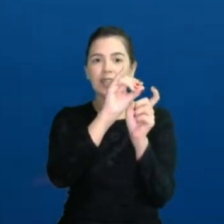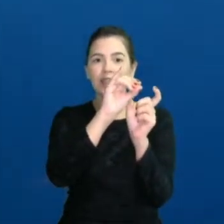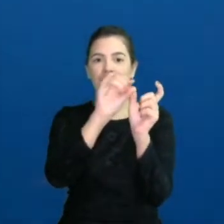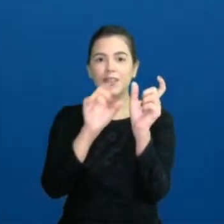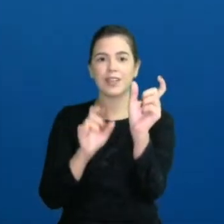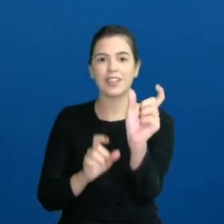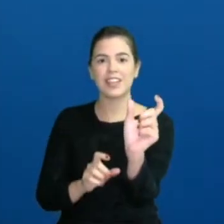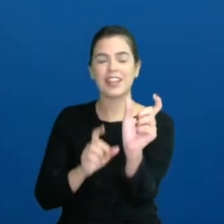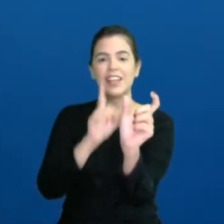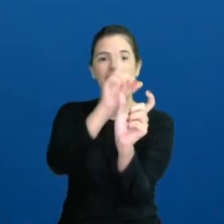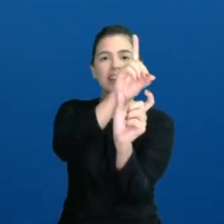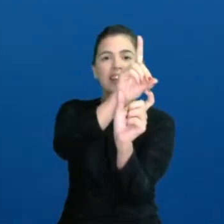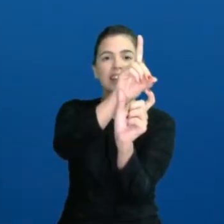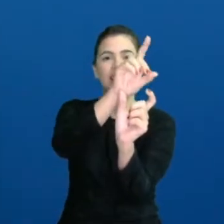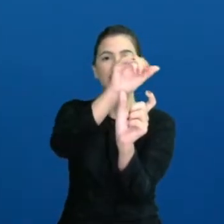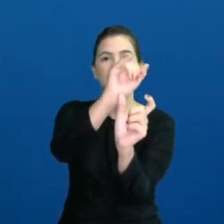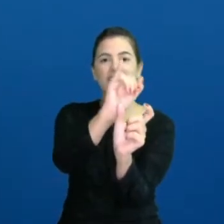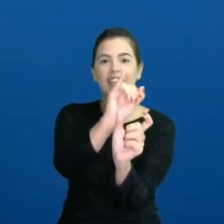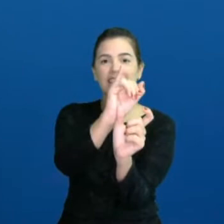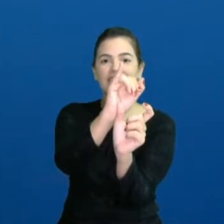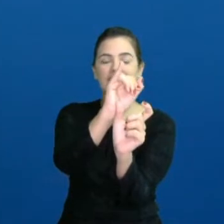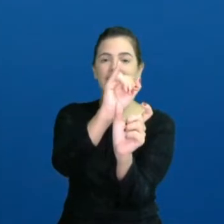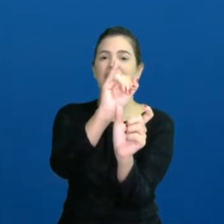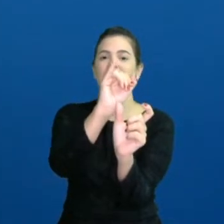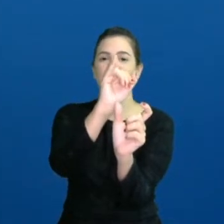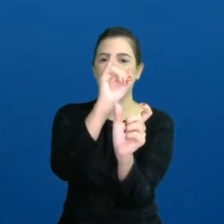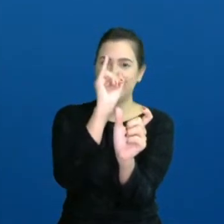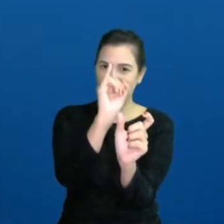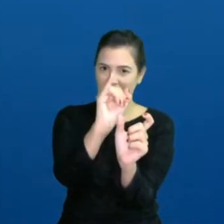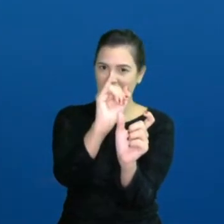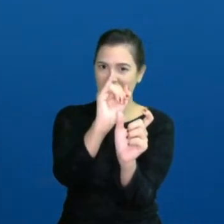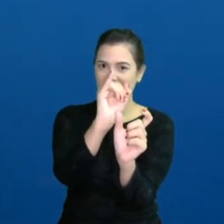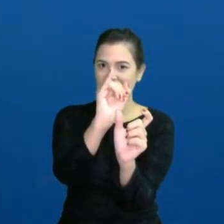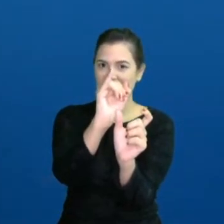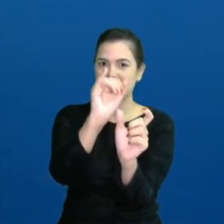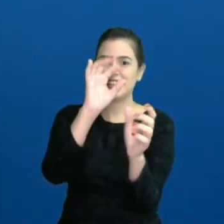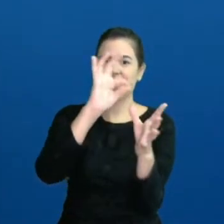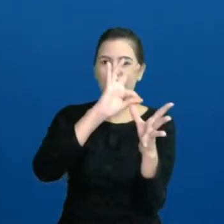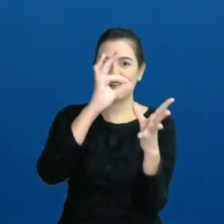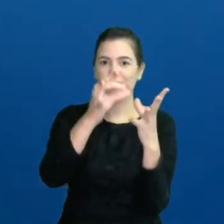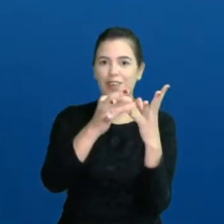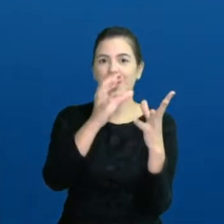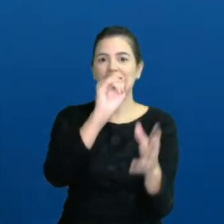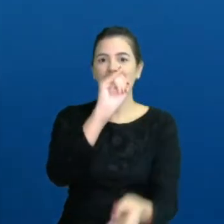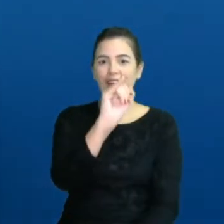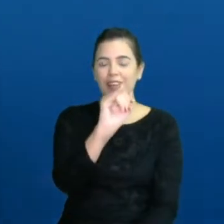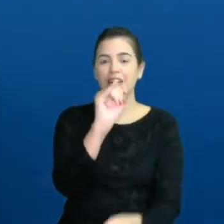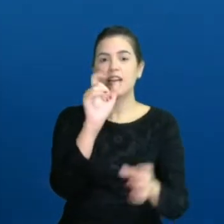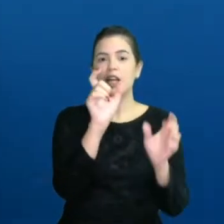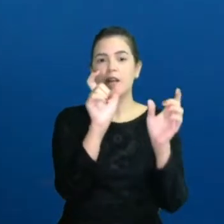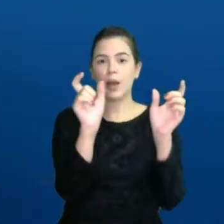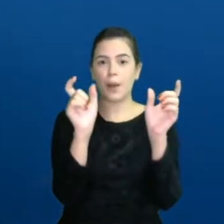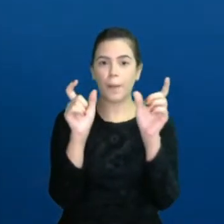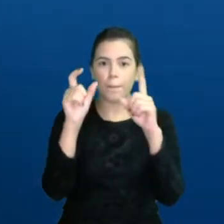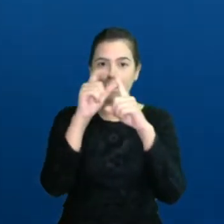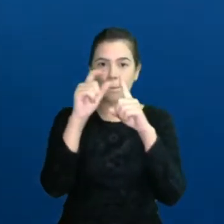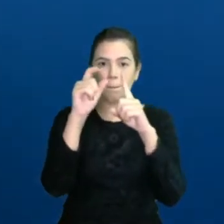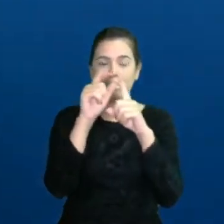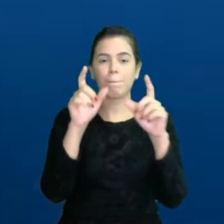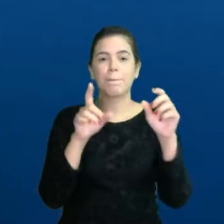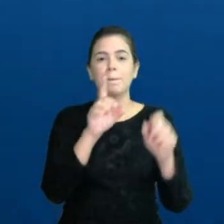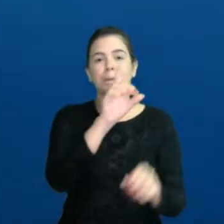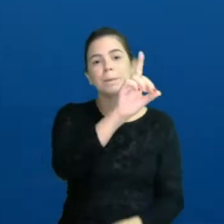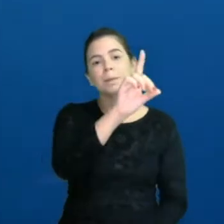E depois do D, para fazer o di, tem a letrinha I. Então, na palavra dinossauro, eu também